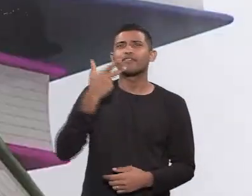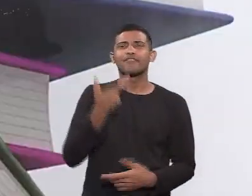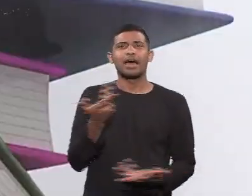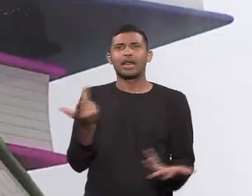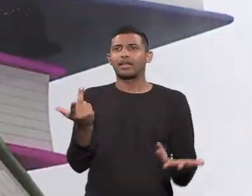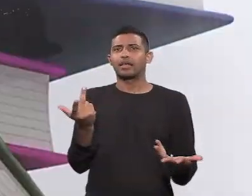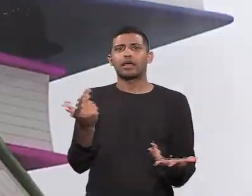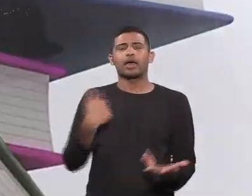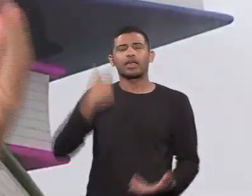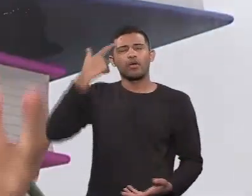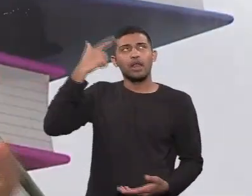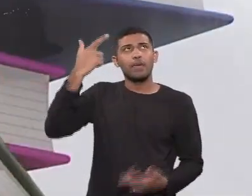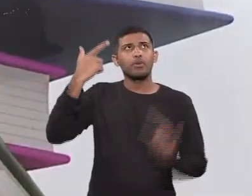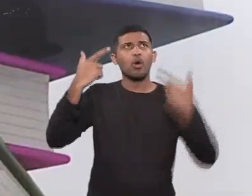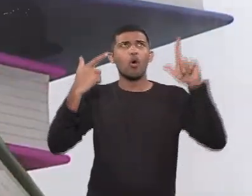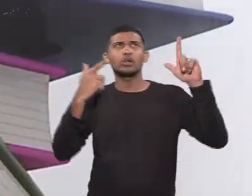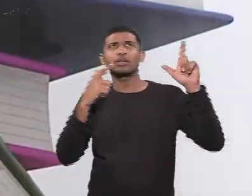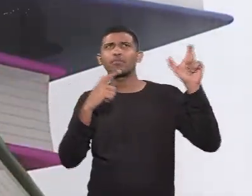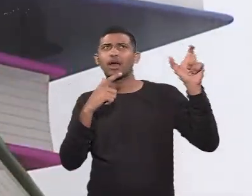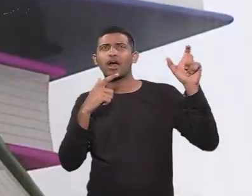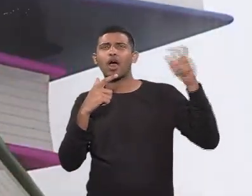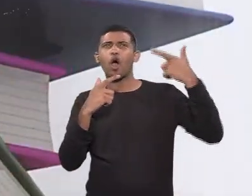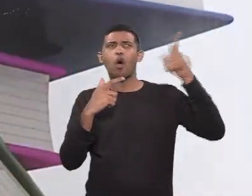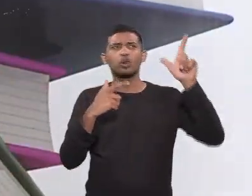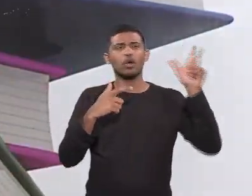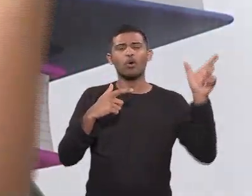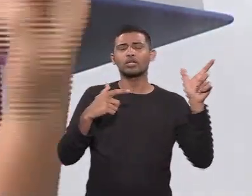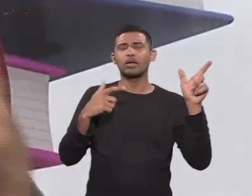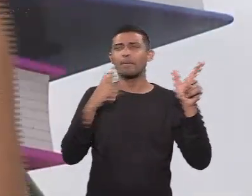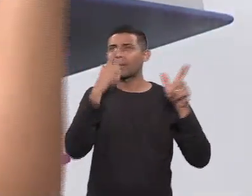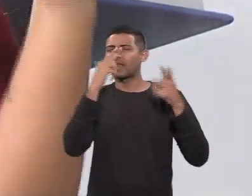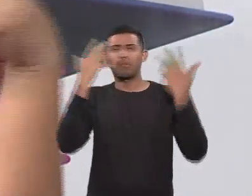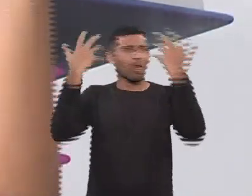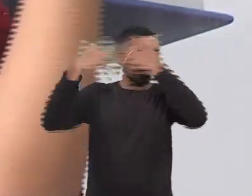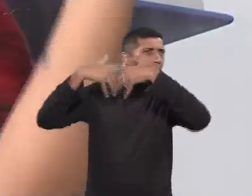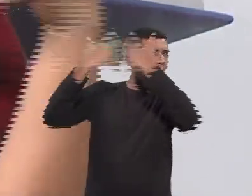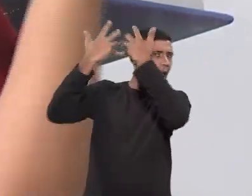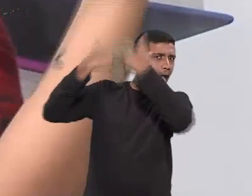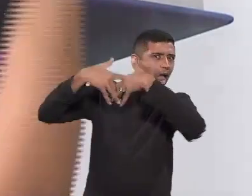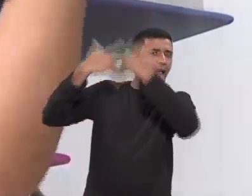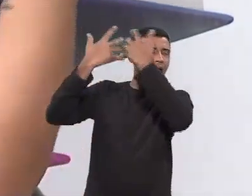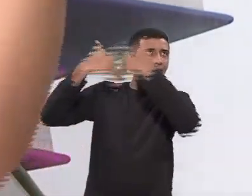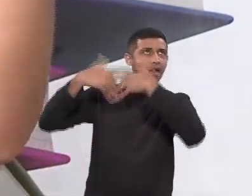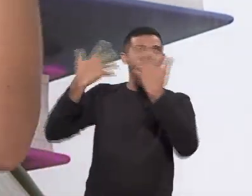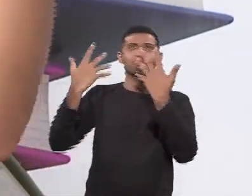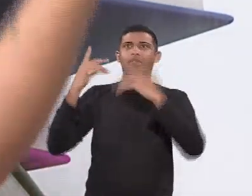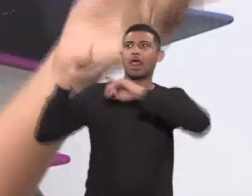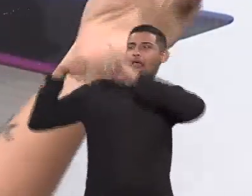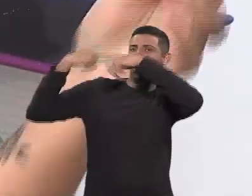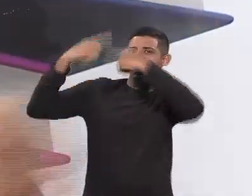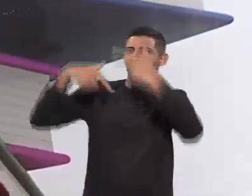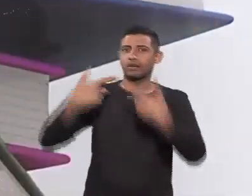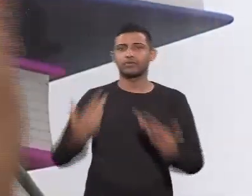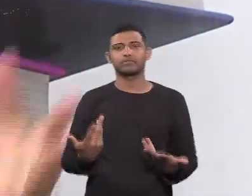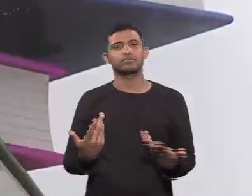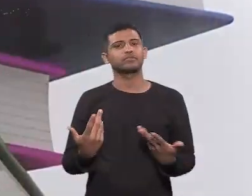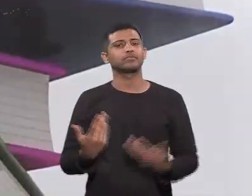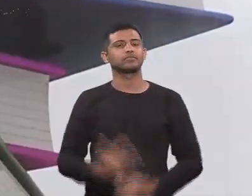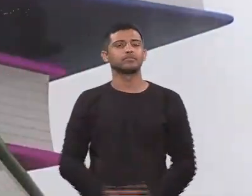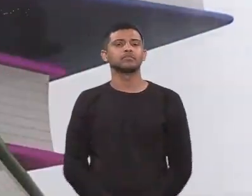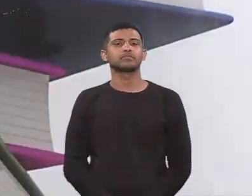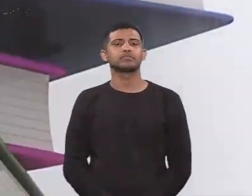alguma coisa que me lembra outra, e aí eu penso naquela coisa que me lembra outra, que me lembra outra. Você sai dali. Né? Exatamente. E